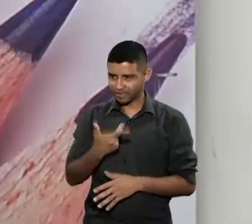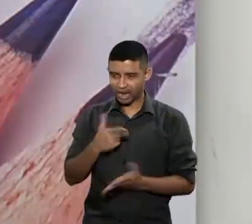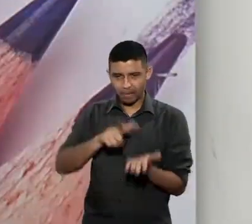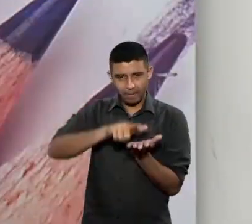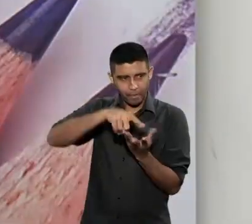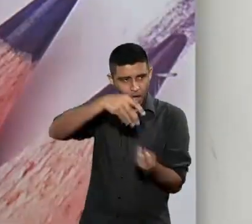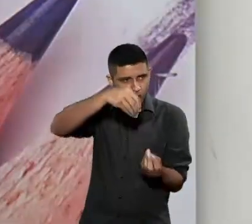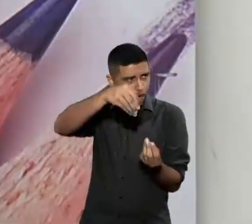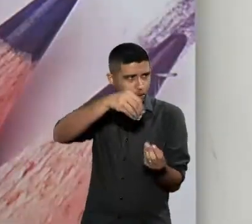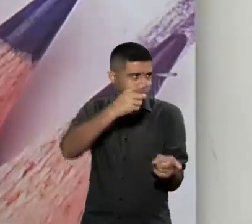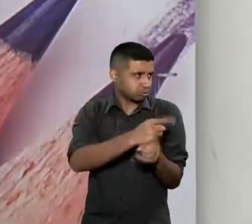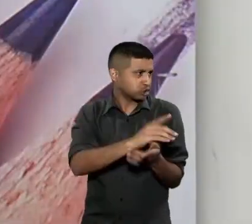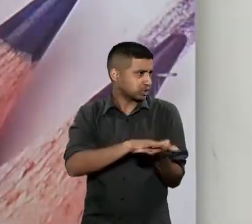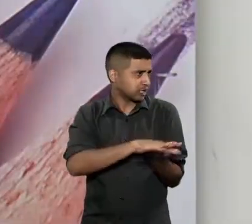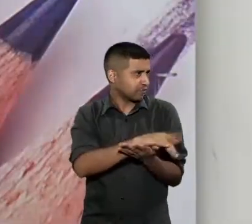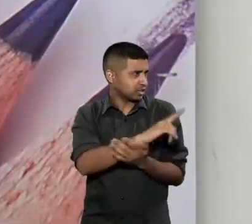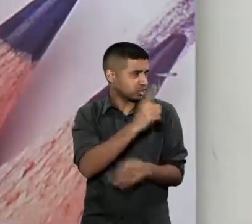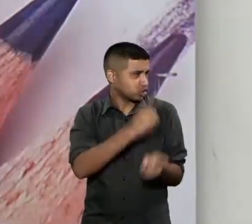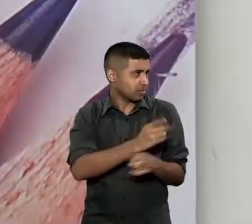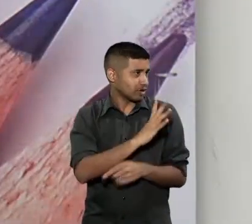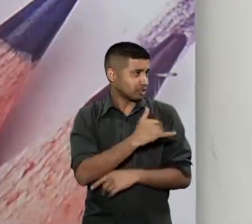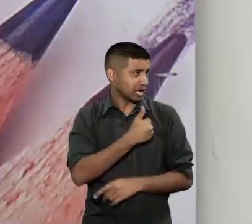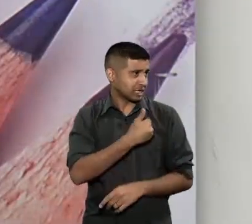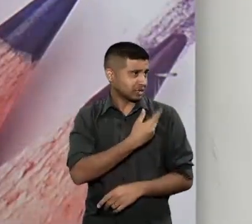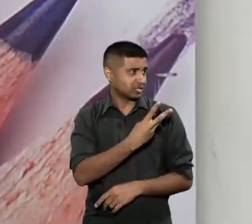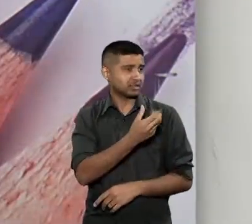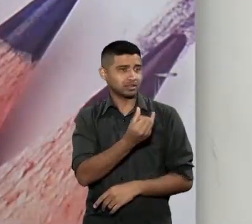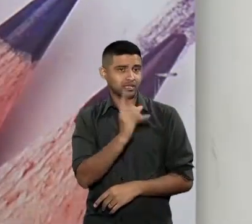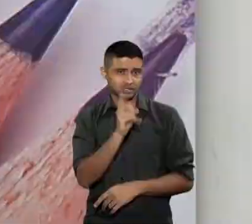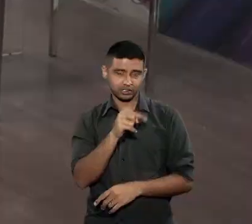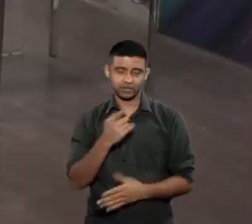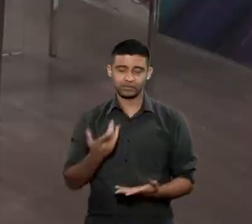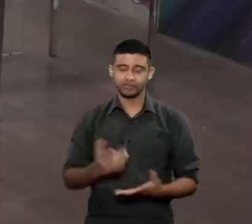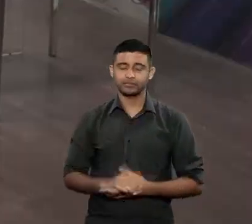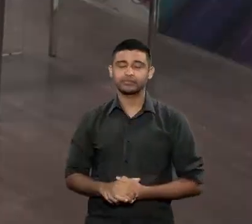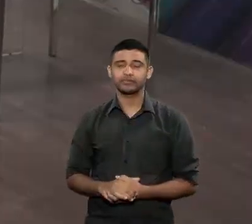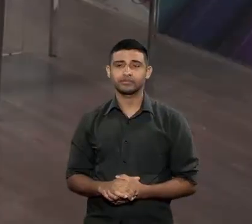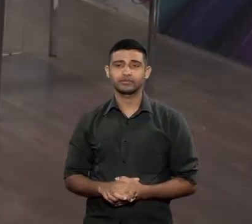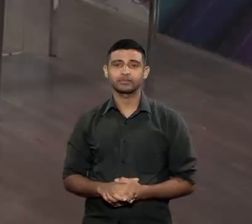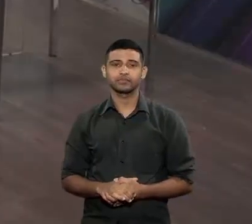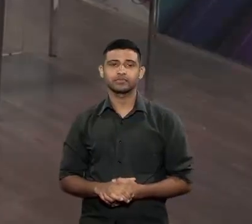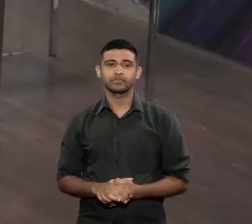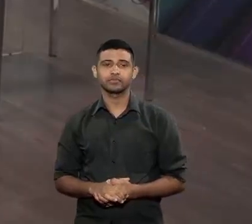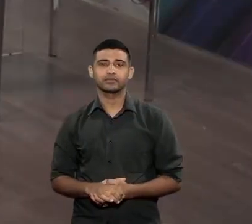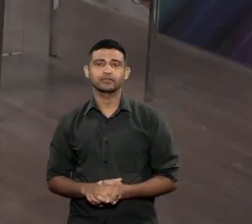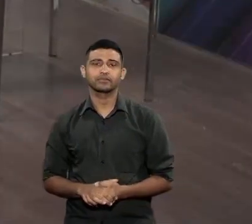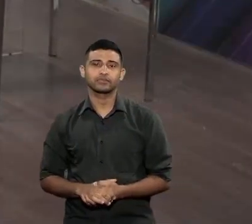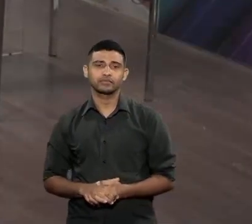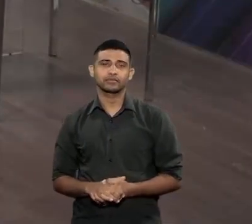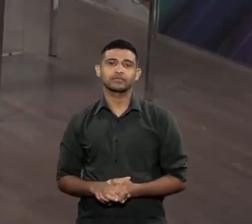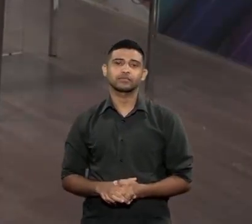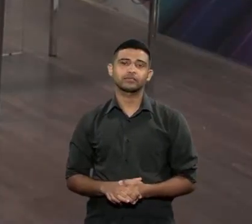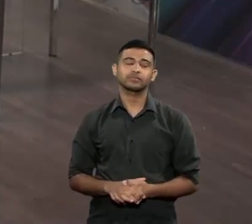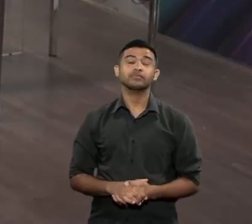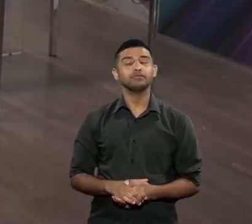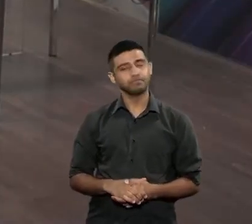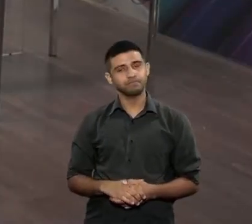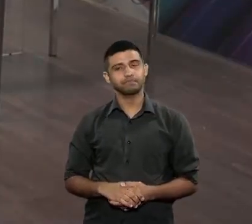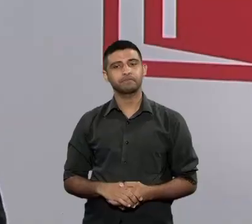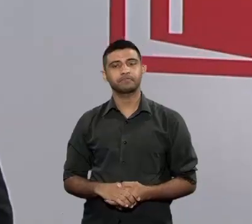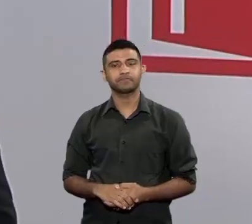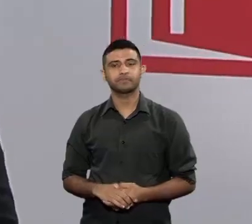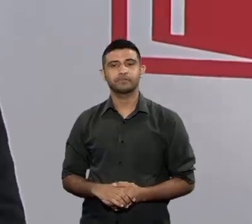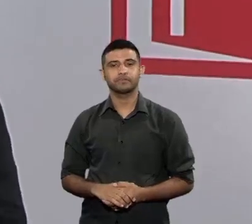pela lâmina. Você já descobriu com 36? Não, e eu nem... Mas mesmo assim, poderia passar pela lâmina, né?